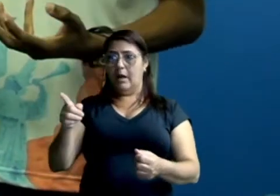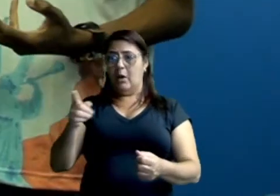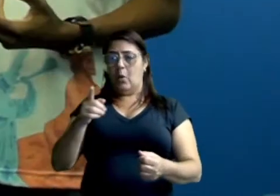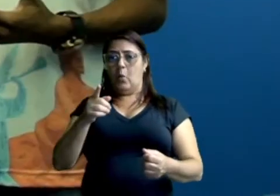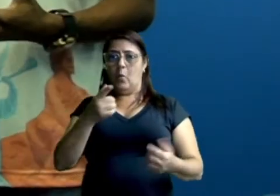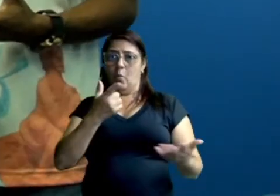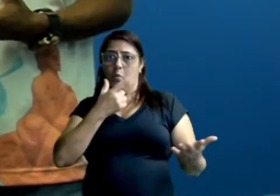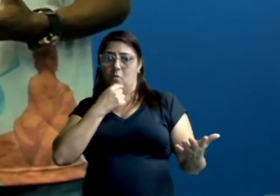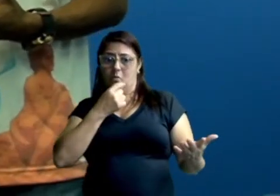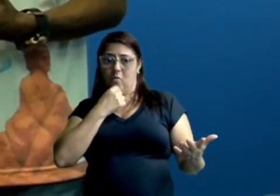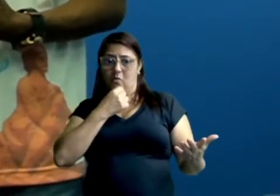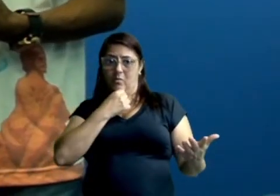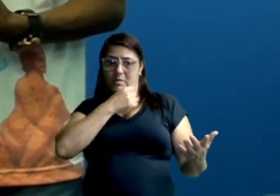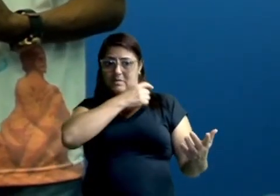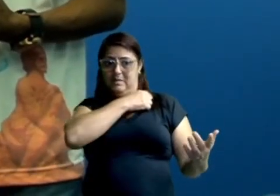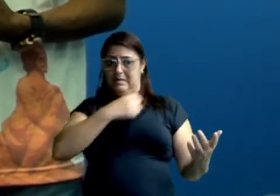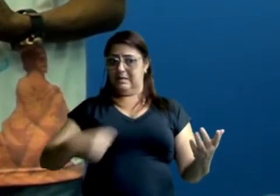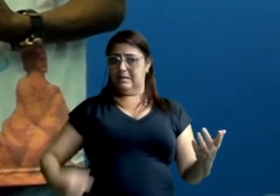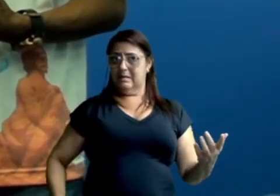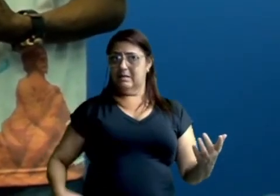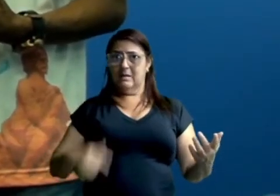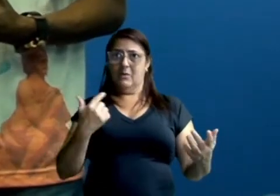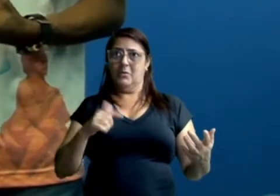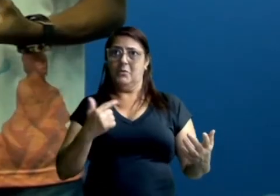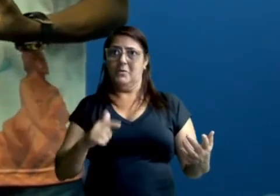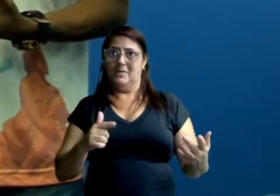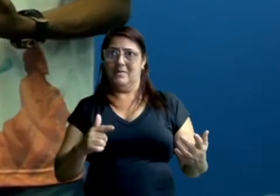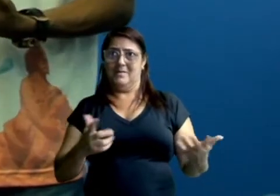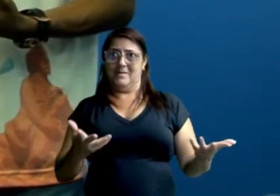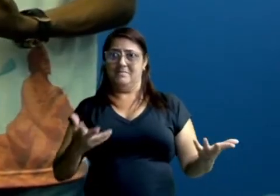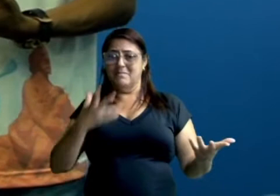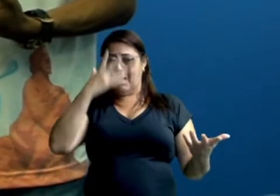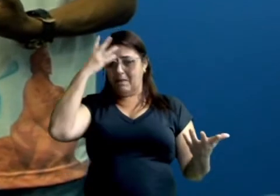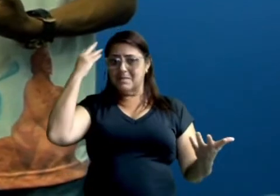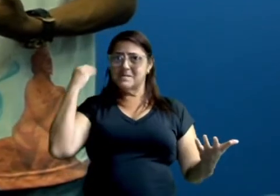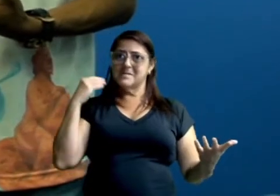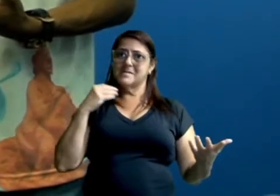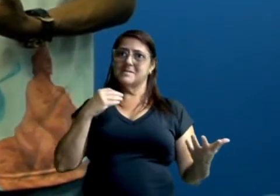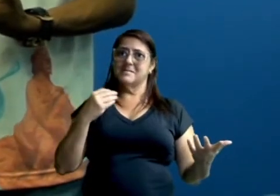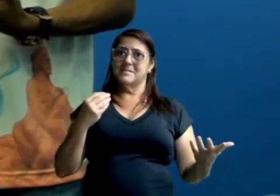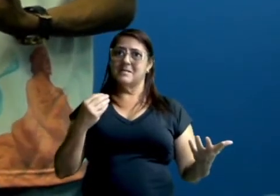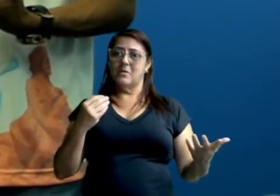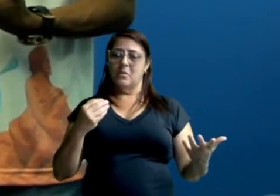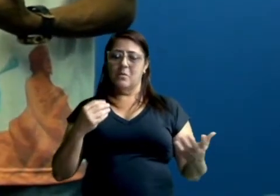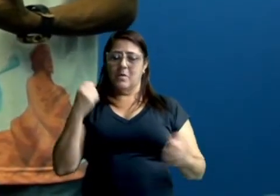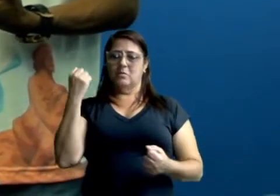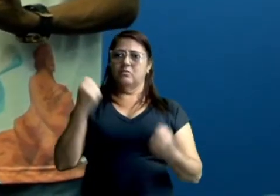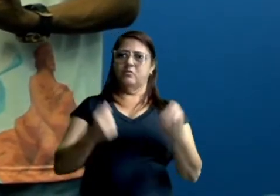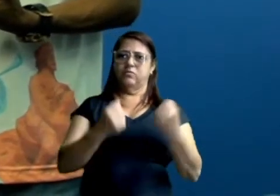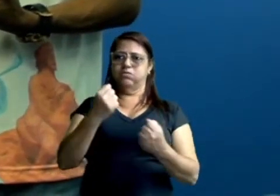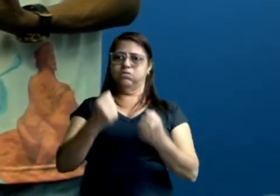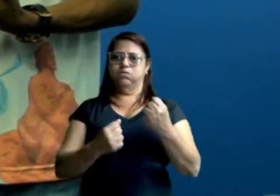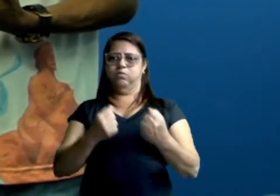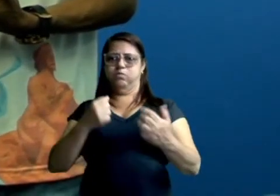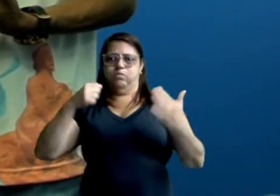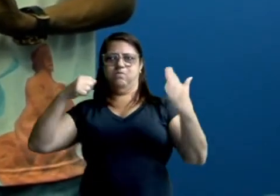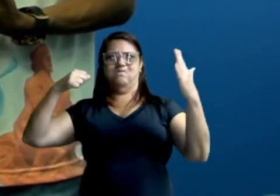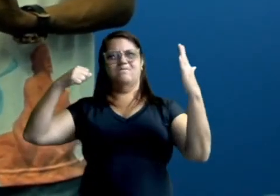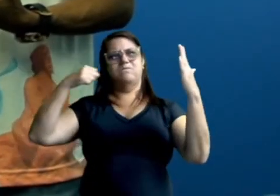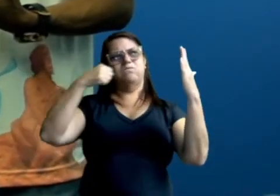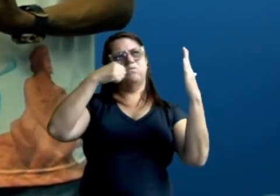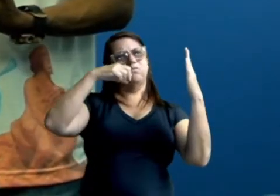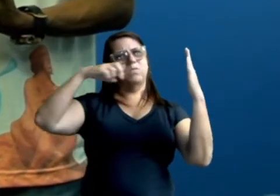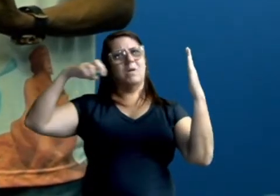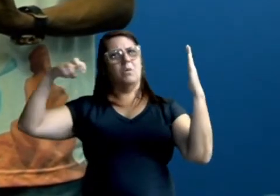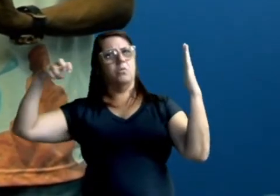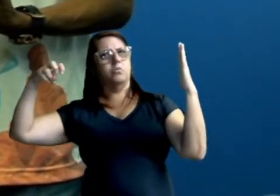certamente não seria projetado para frente. Tá? Por quê? Porque quando você está em movimento, você tende a permanecer em movimento. Se